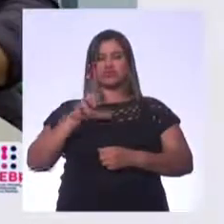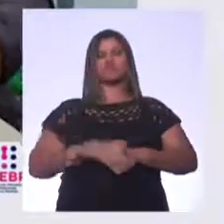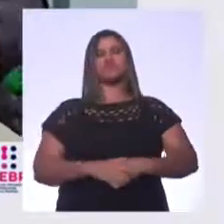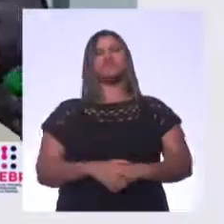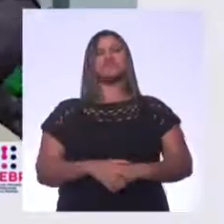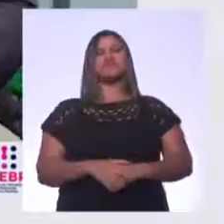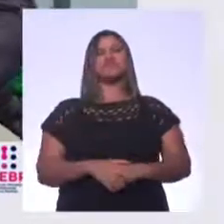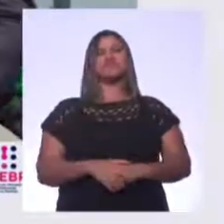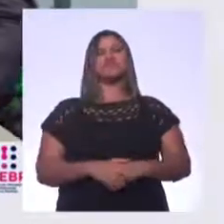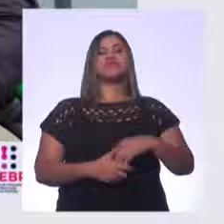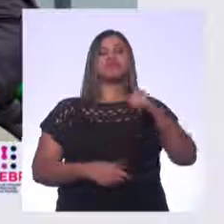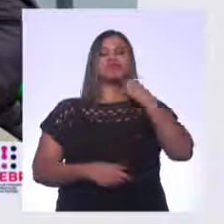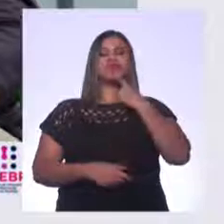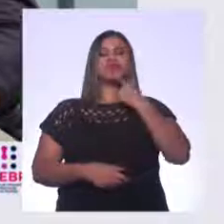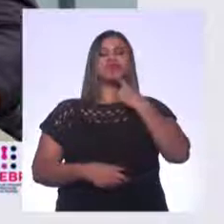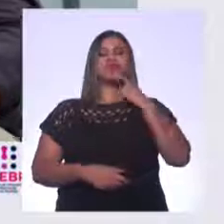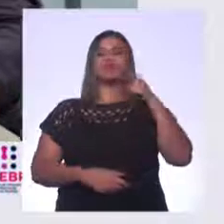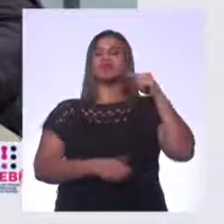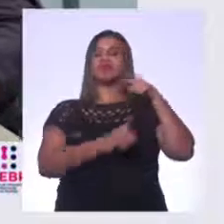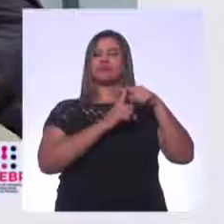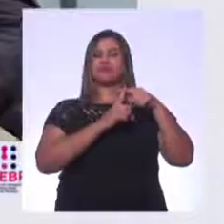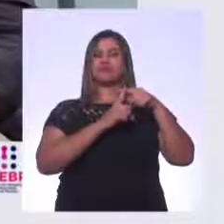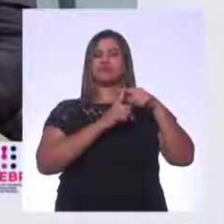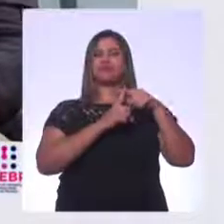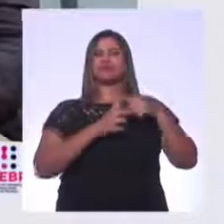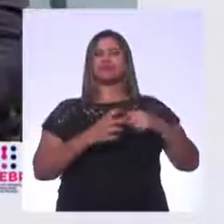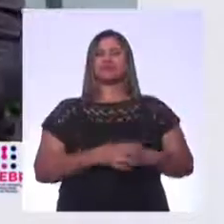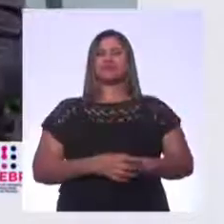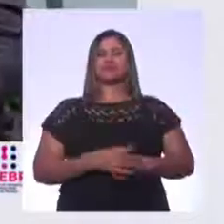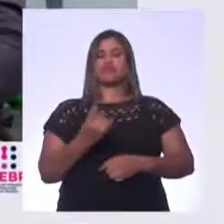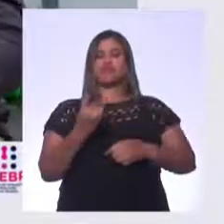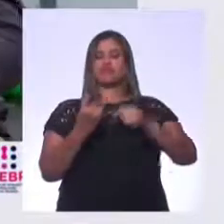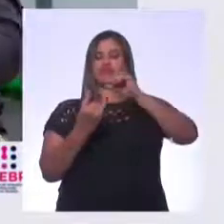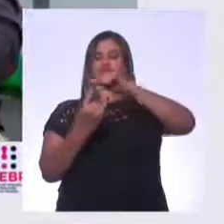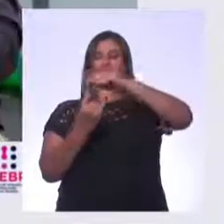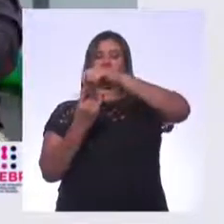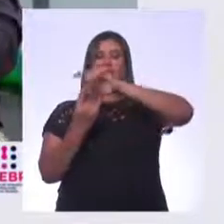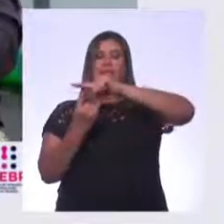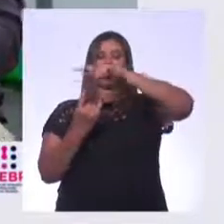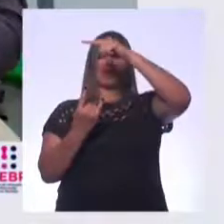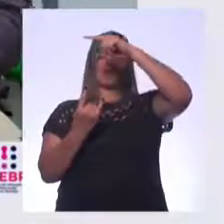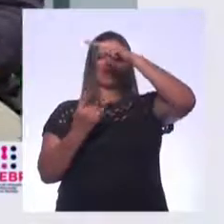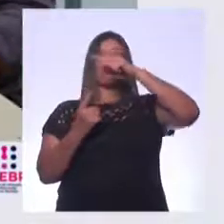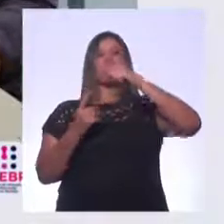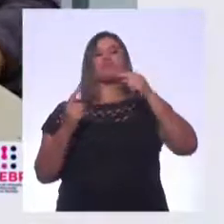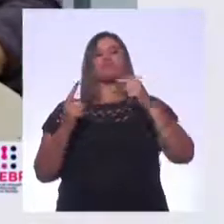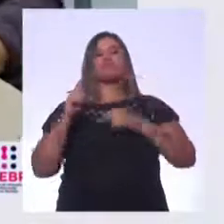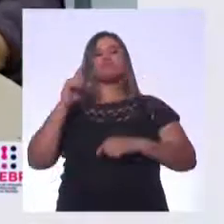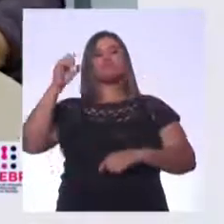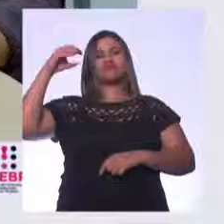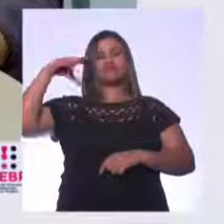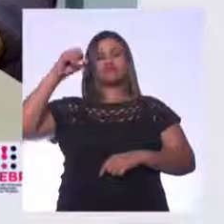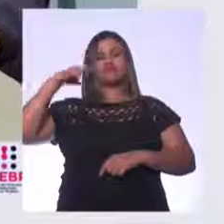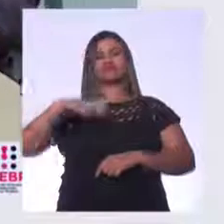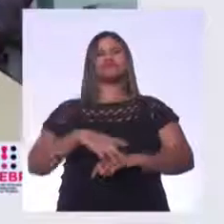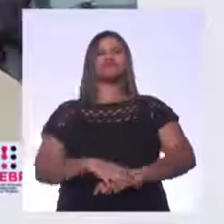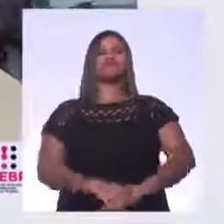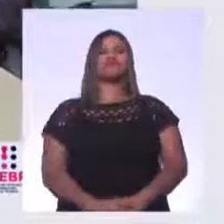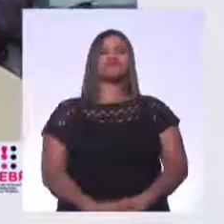E o vermelho positivo na haste maior do LED.